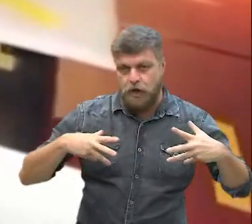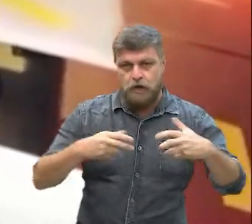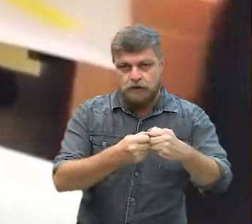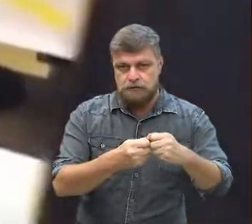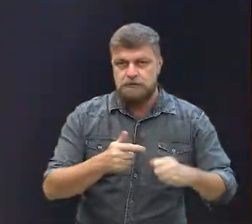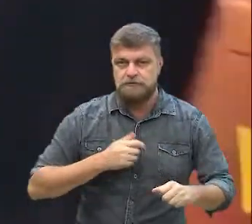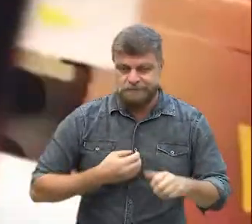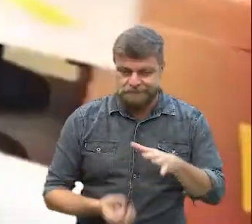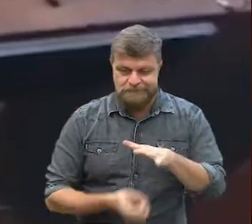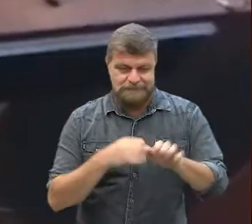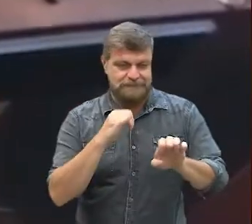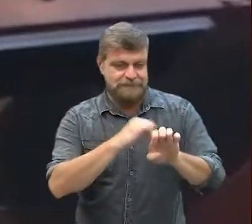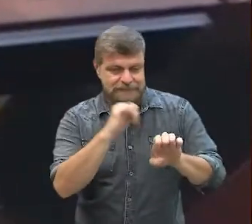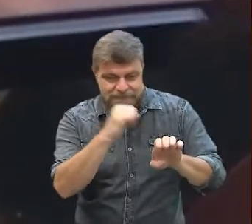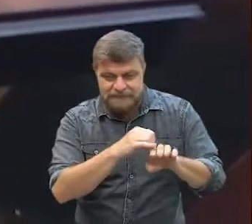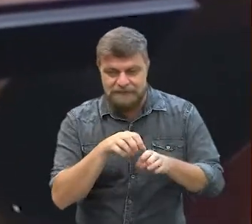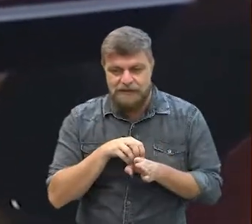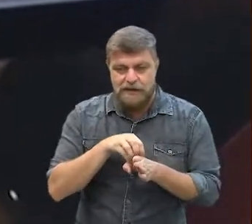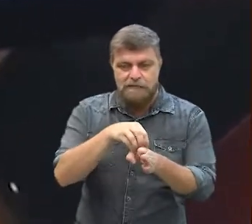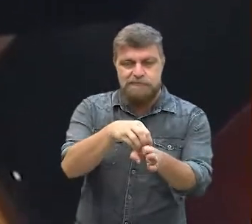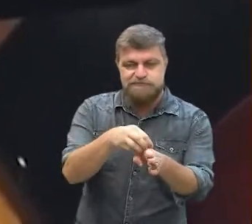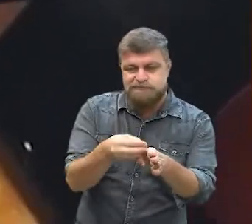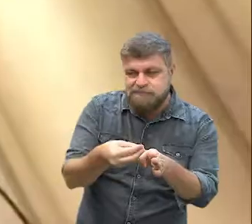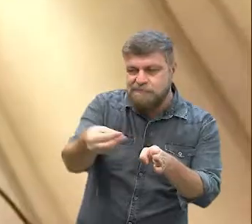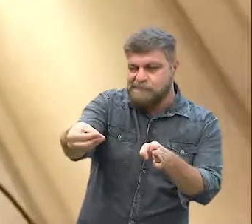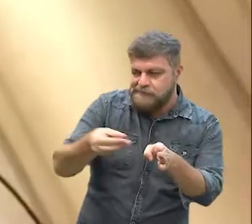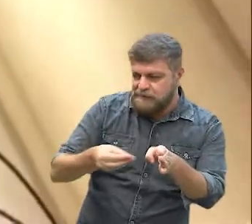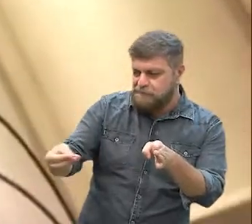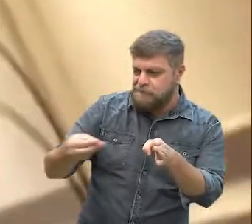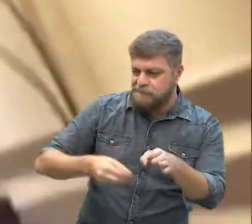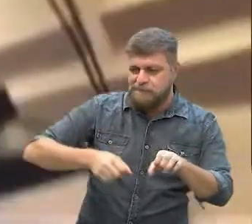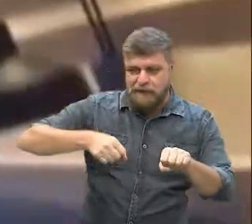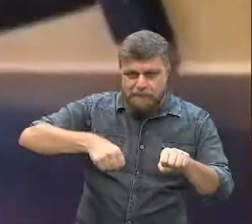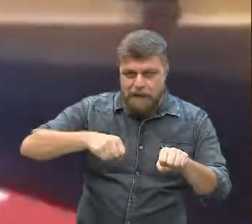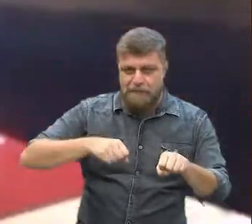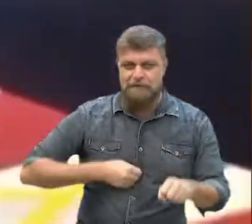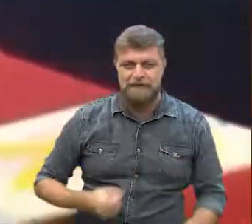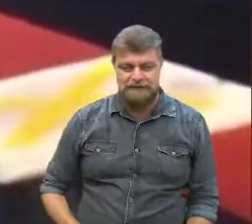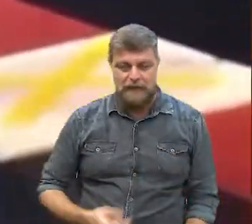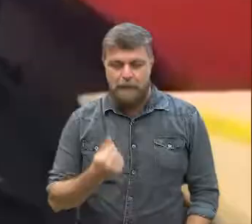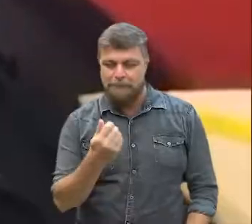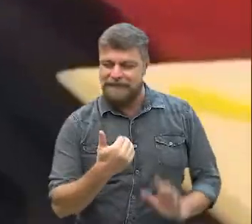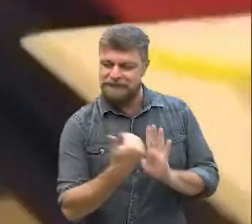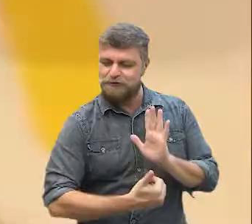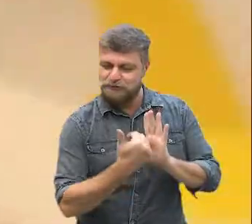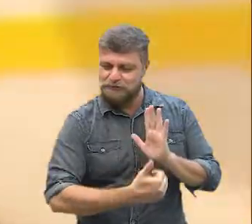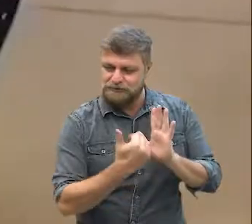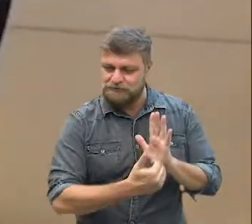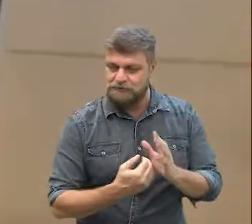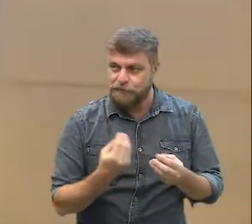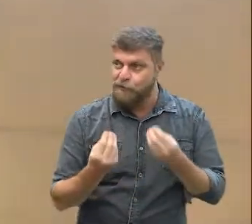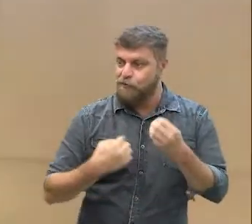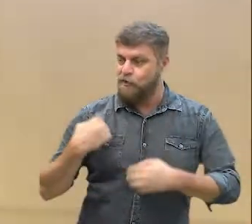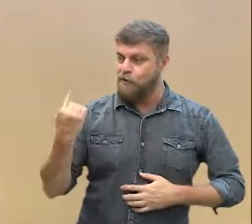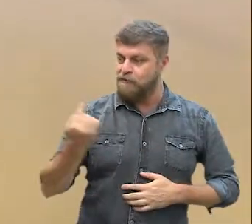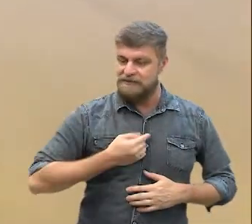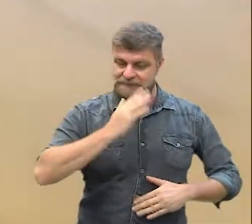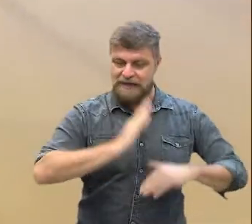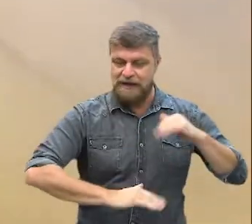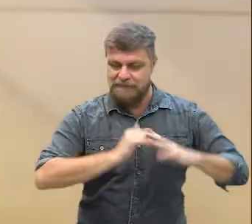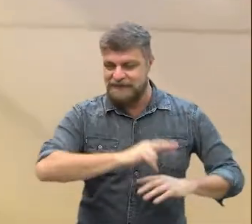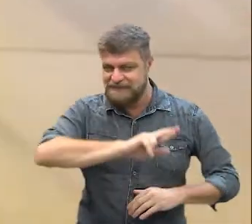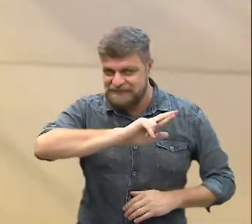mundo entregando, tá todo mundo falando de delivery, né? Tá todo mundo querendo fazer promoção. Então, aonde você se diferencia